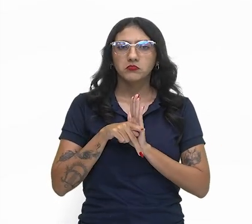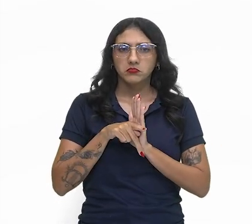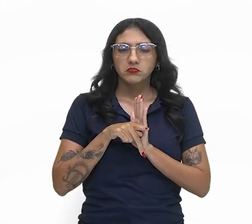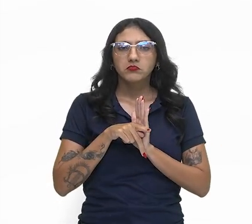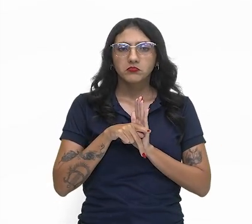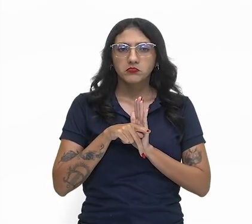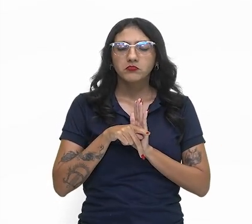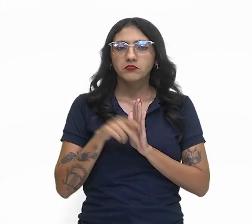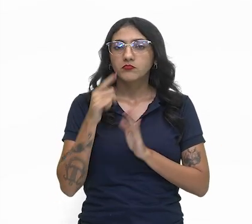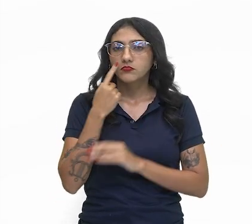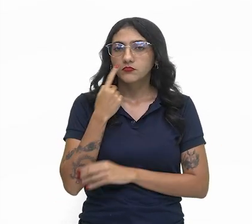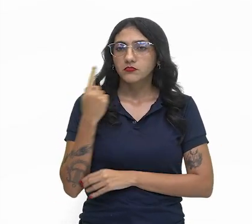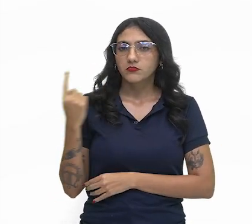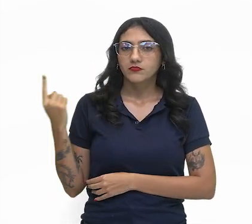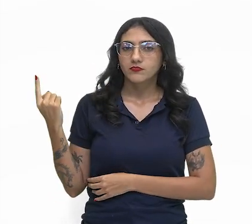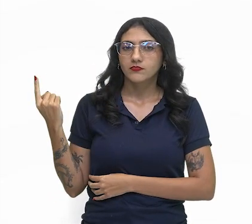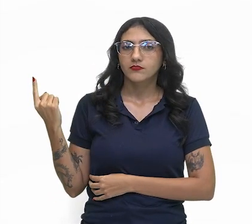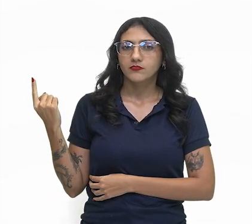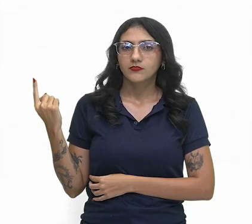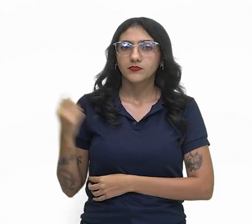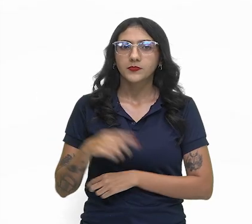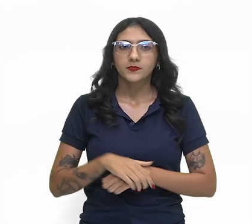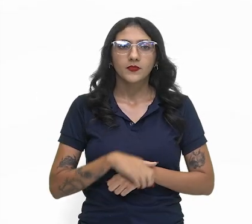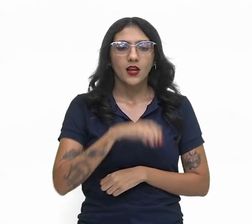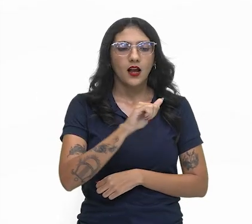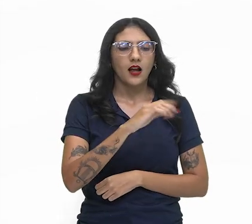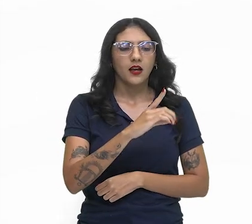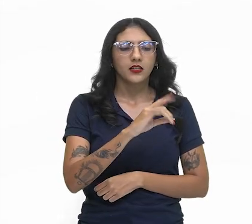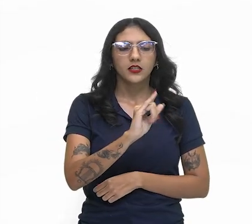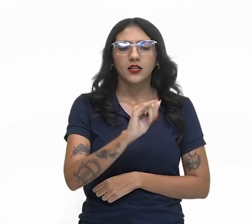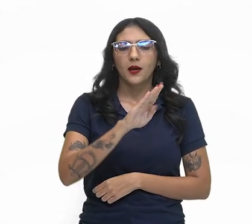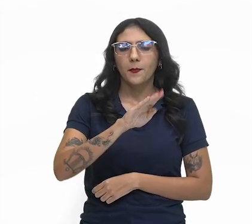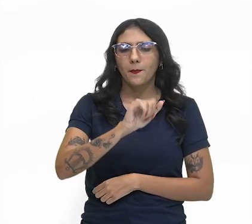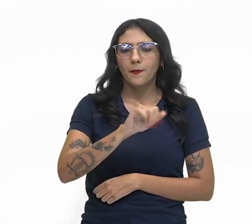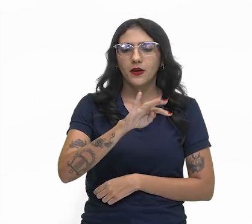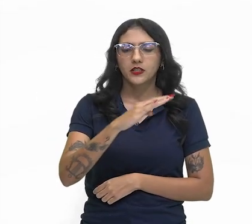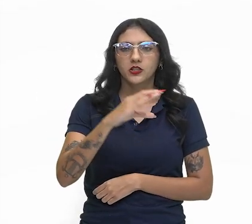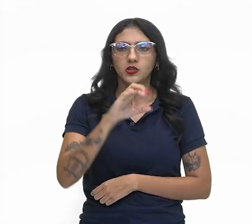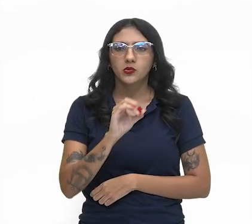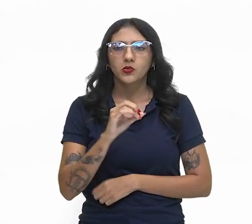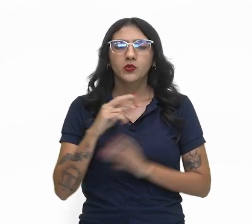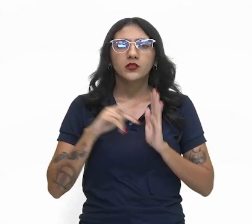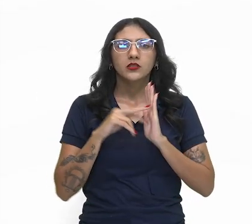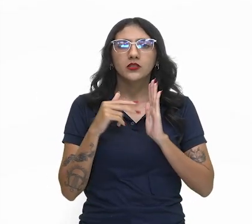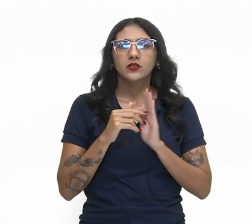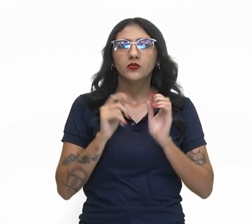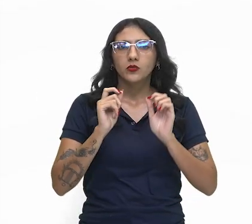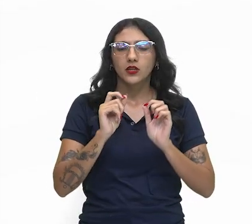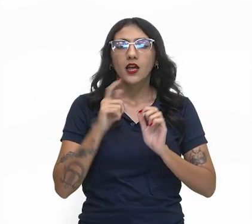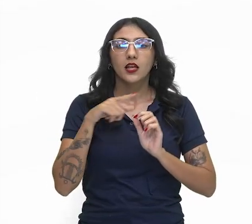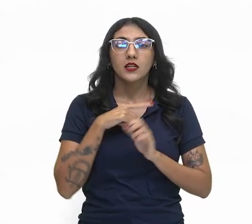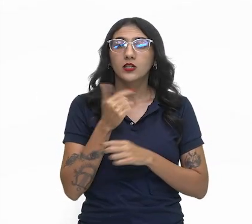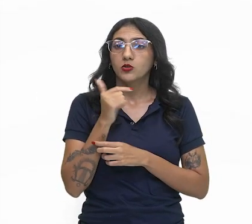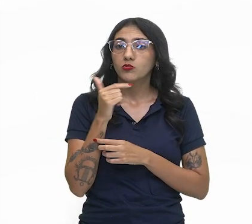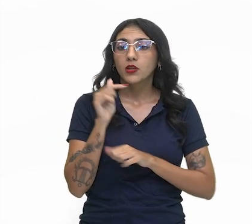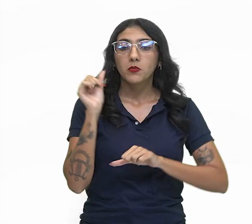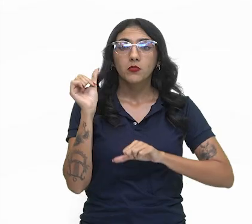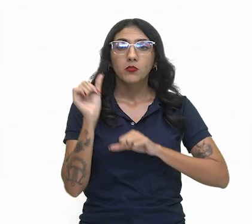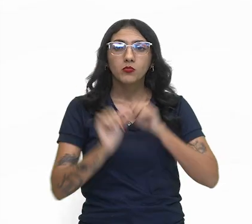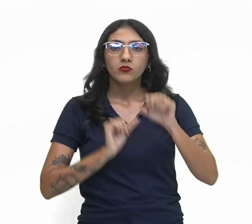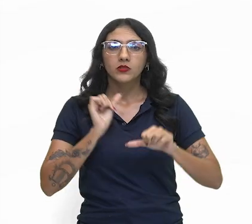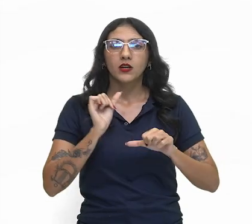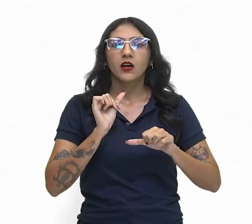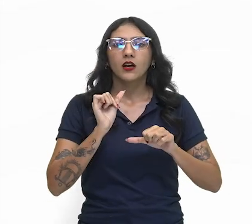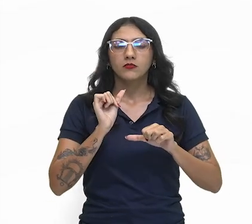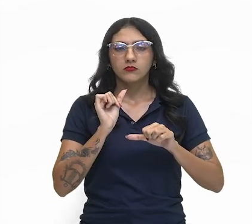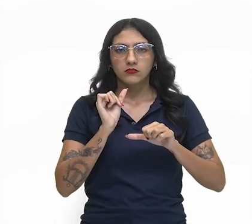isolado, né? E aqui aparece a palavra adiabático. Essa palavra ela quer dizer que esse sistema não troca calor lá com o